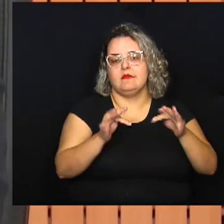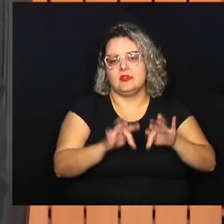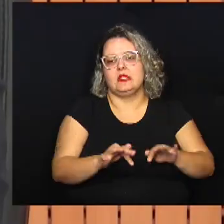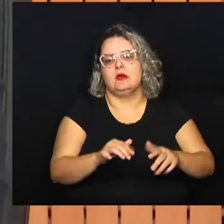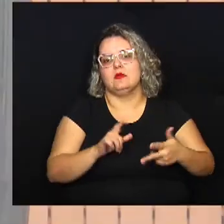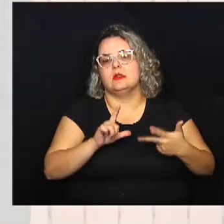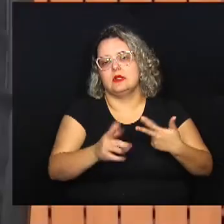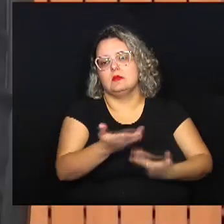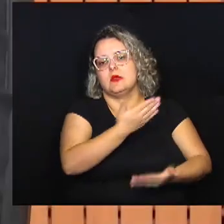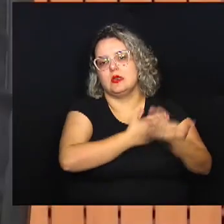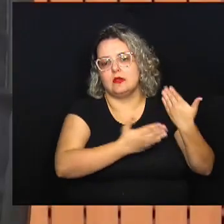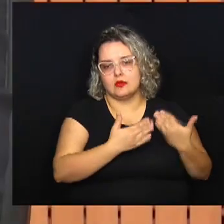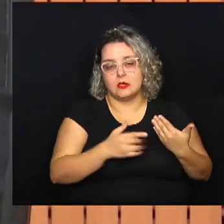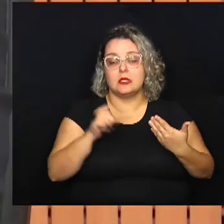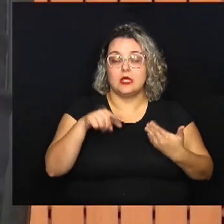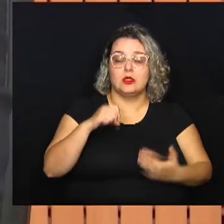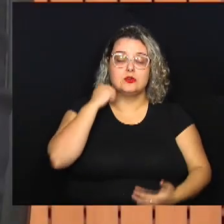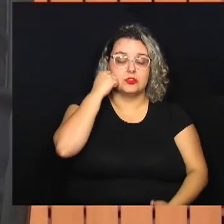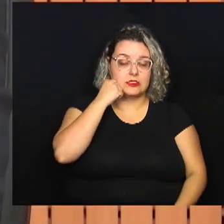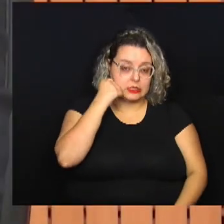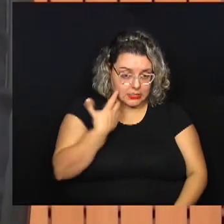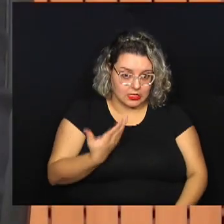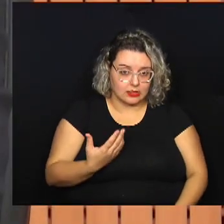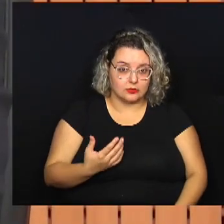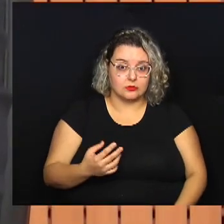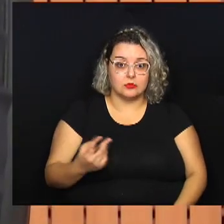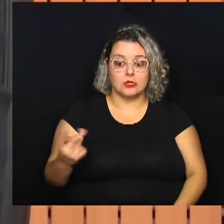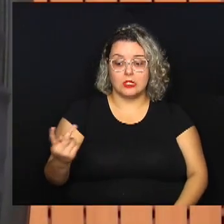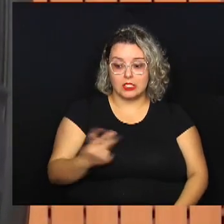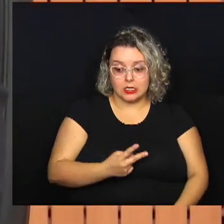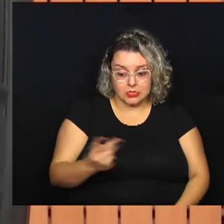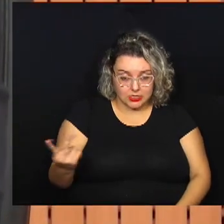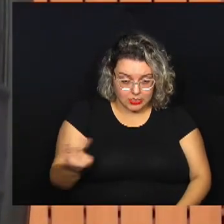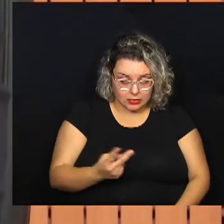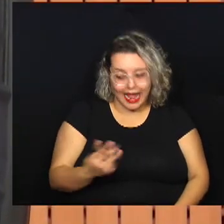que tramita no Senado. E ambas propõem